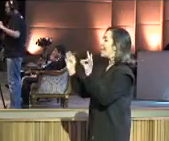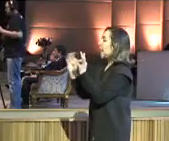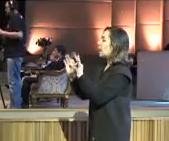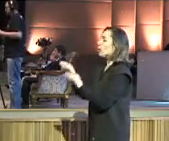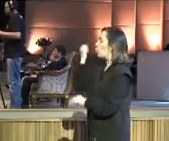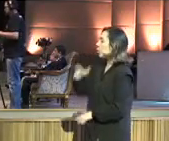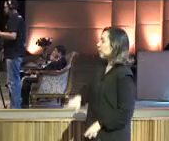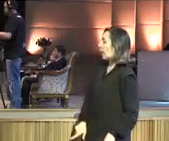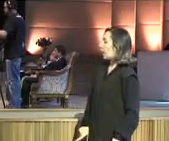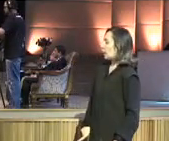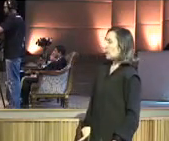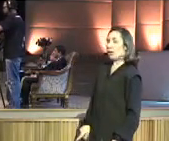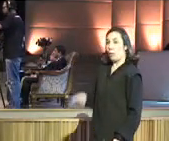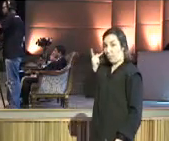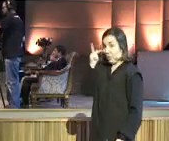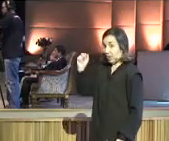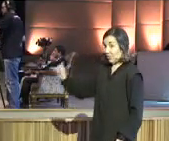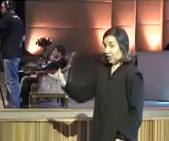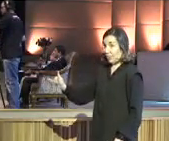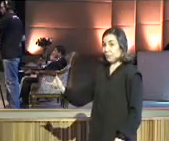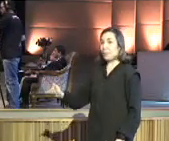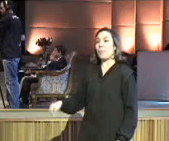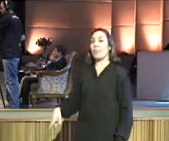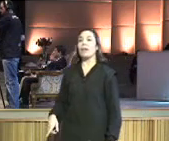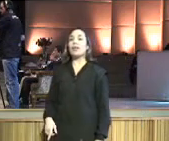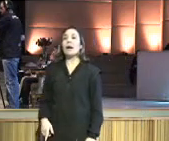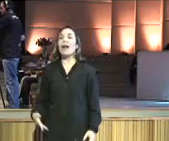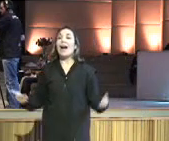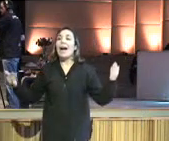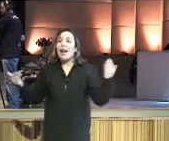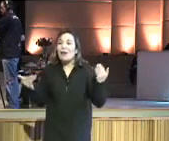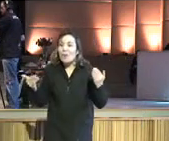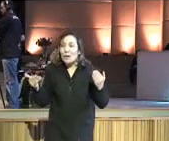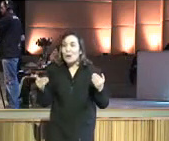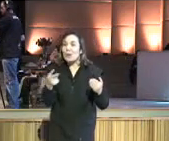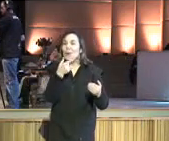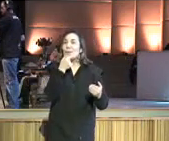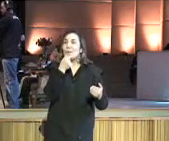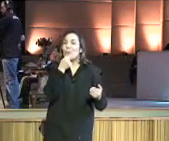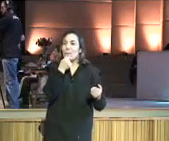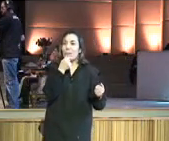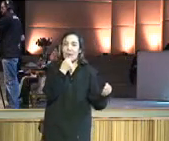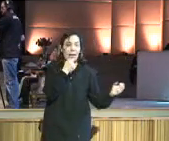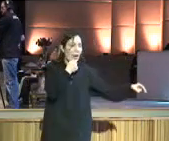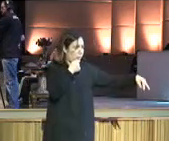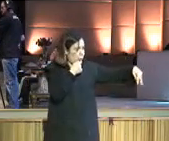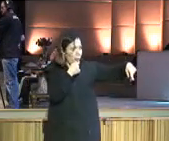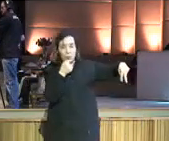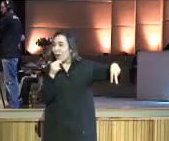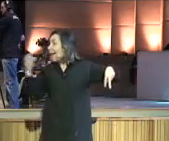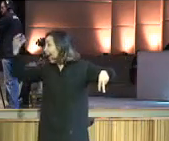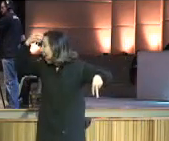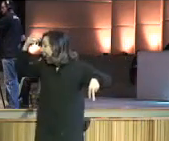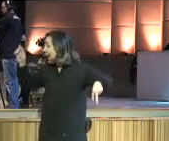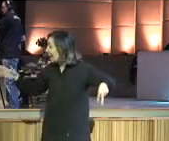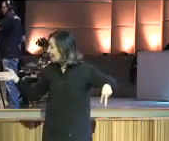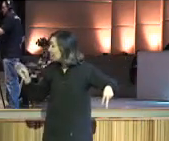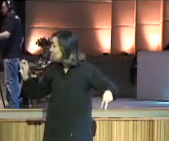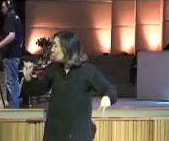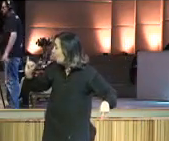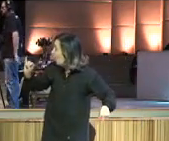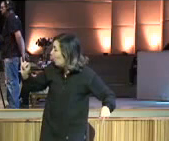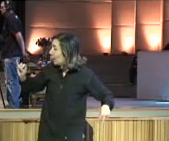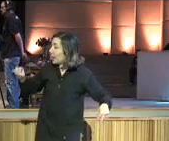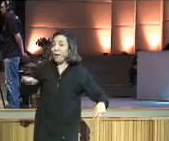o inimigo foi embora, e deixaram tudo aqui, tem comida em abundância, basta